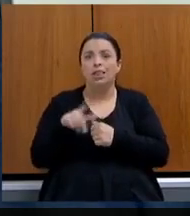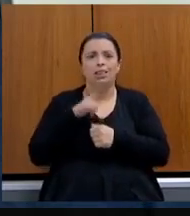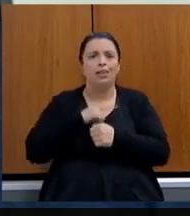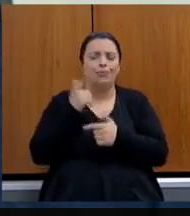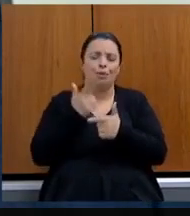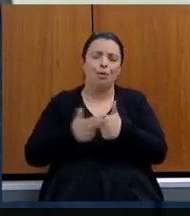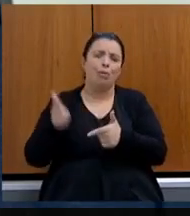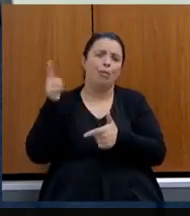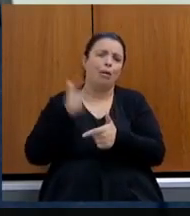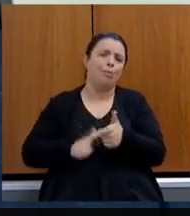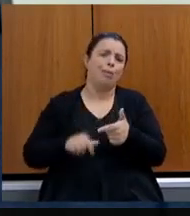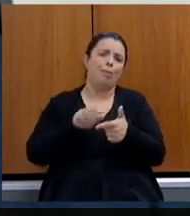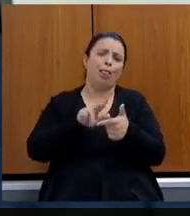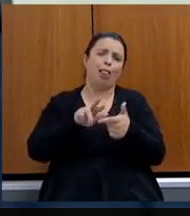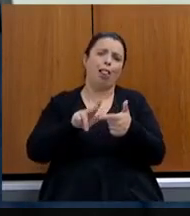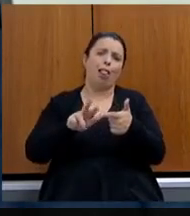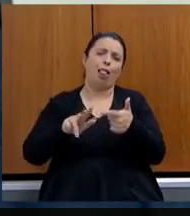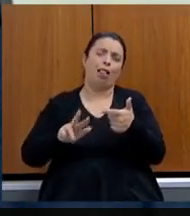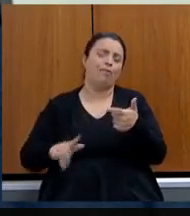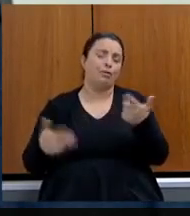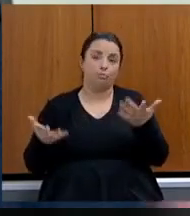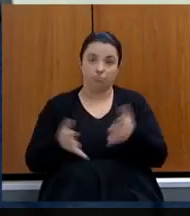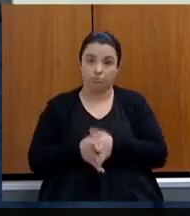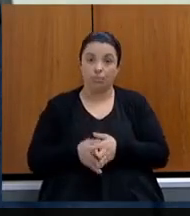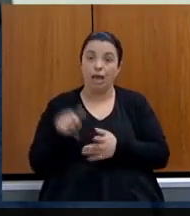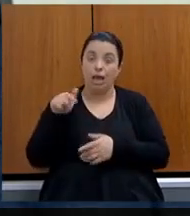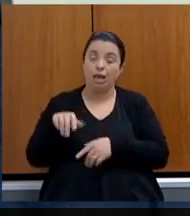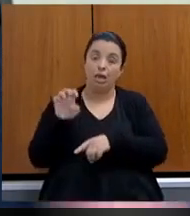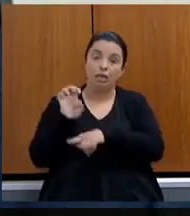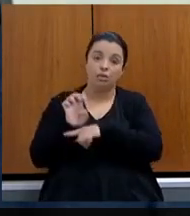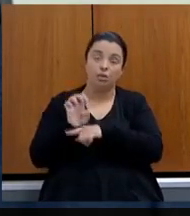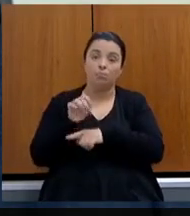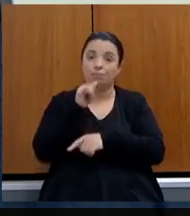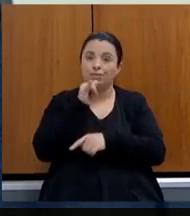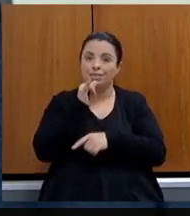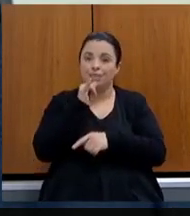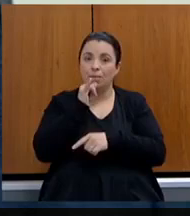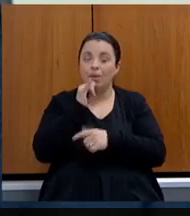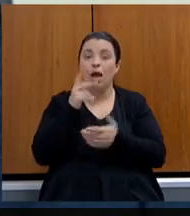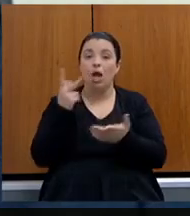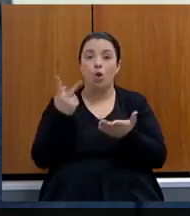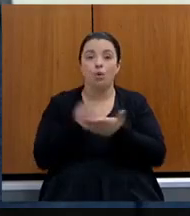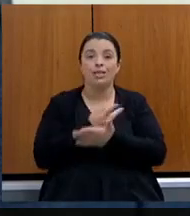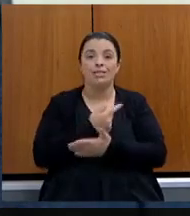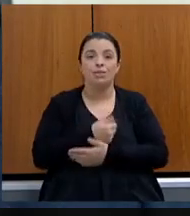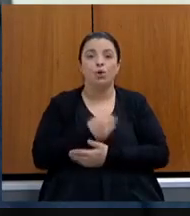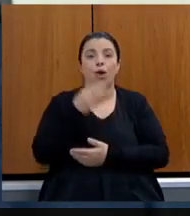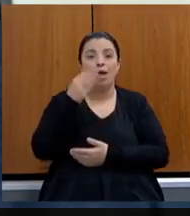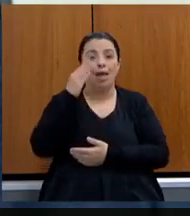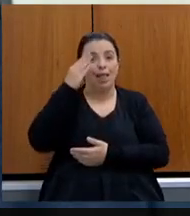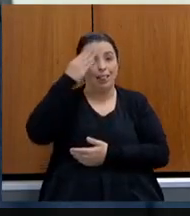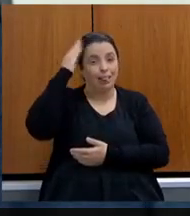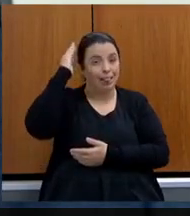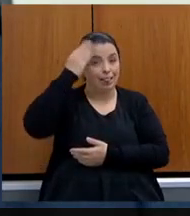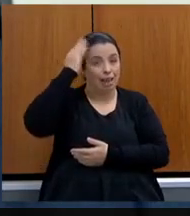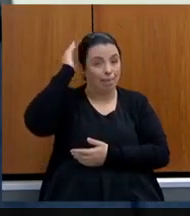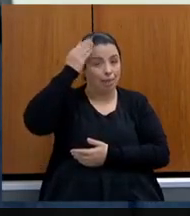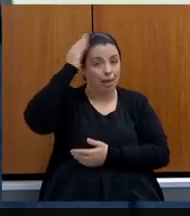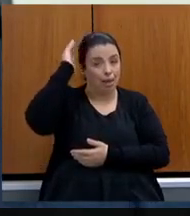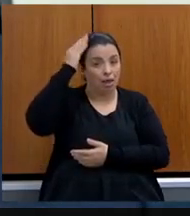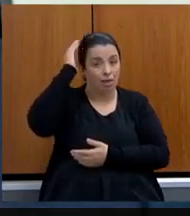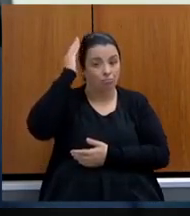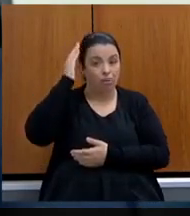variados inclusive se deu durante o golpe depois que o golpista do Michel Temer assumiu fechamento de